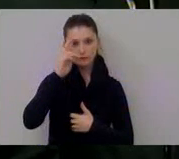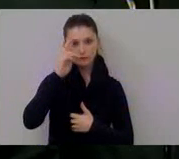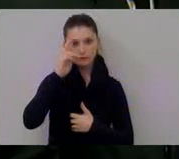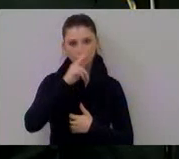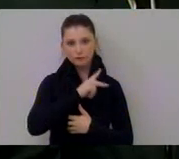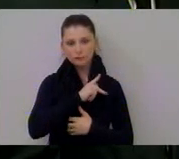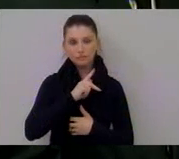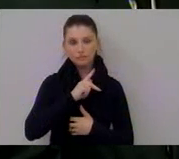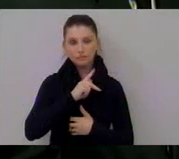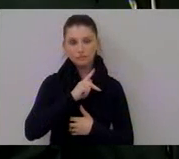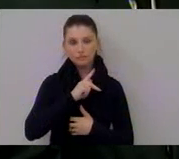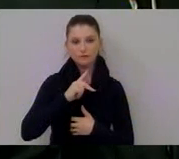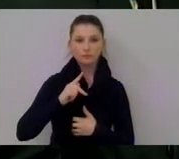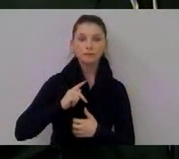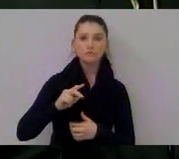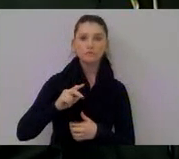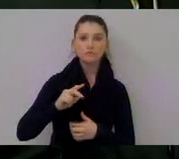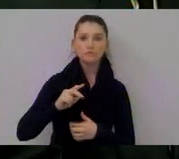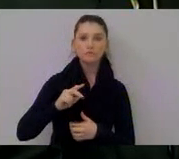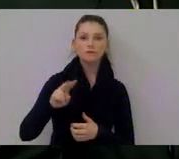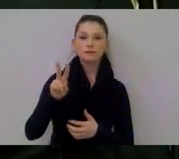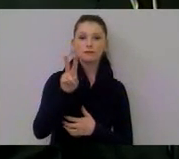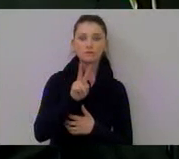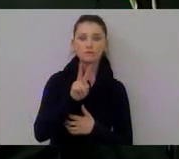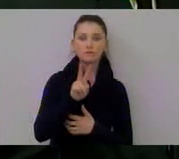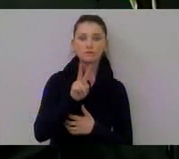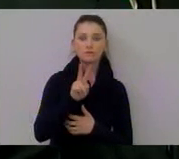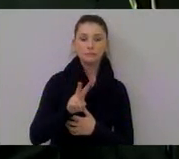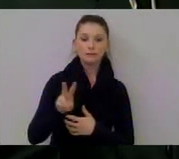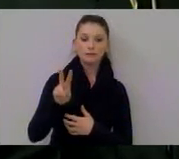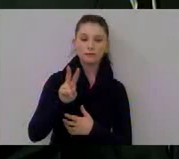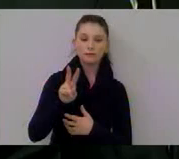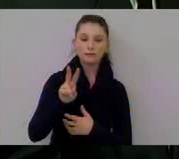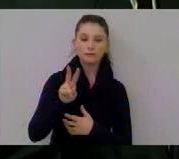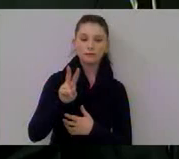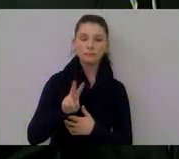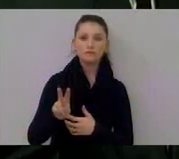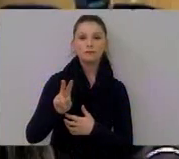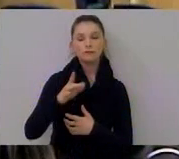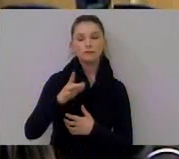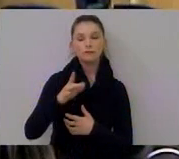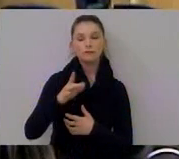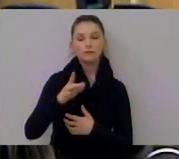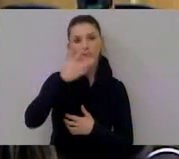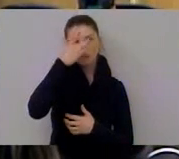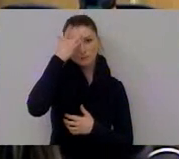vereadores, vereadoras, público que nos acompanha,